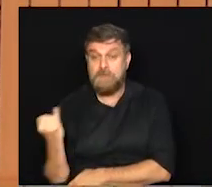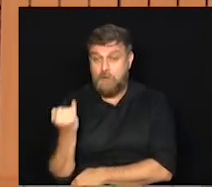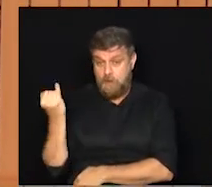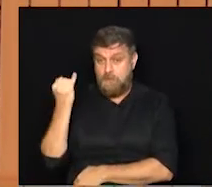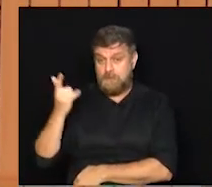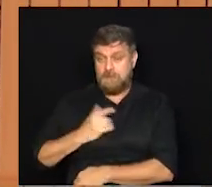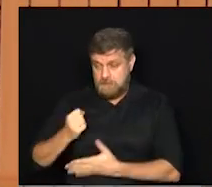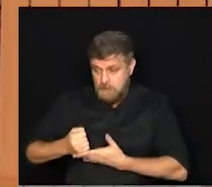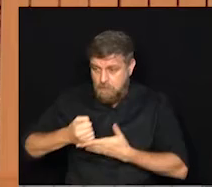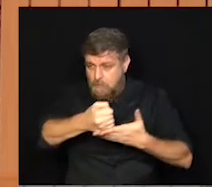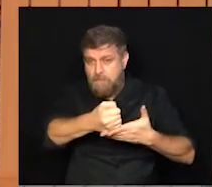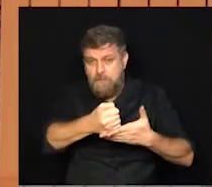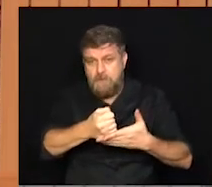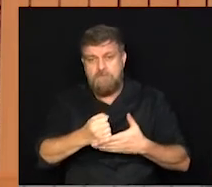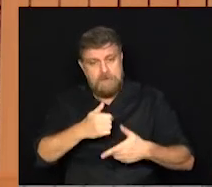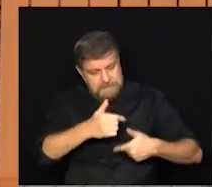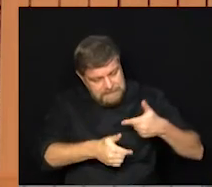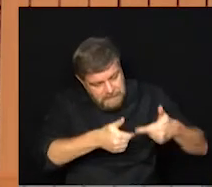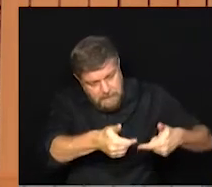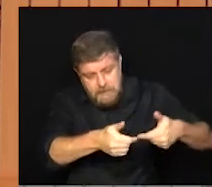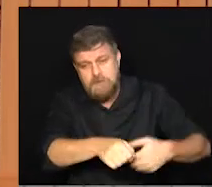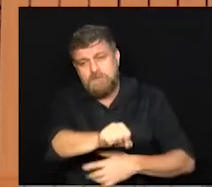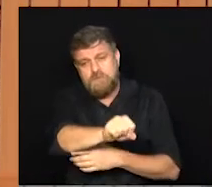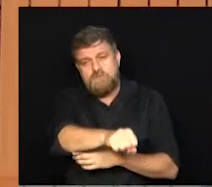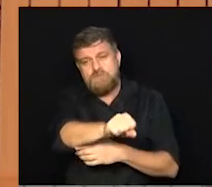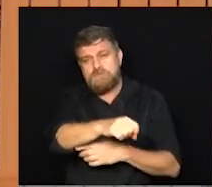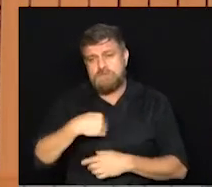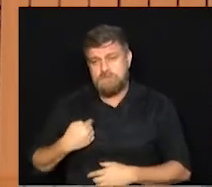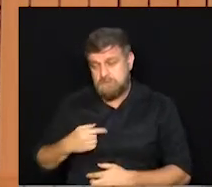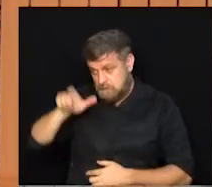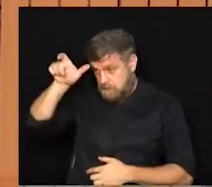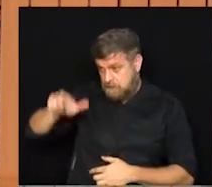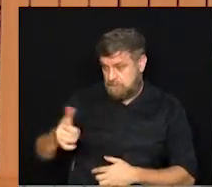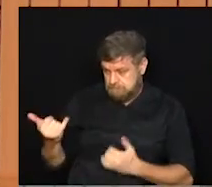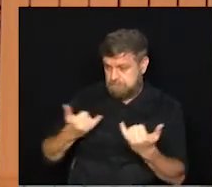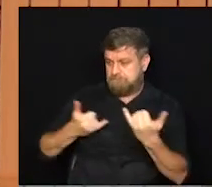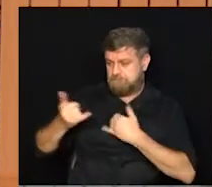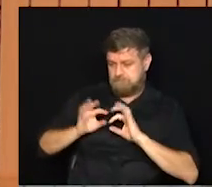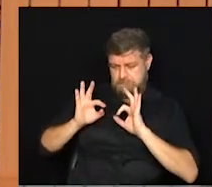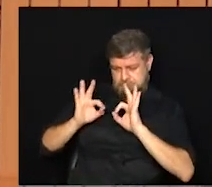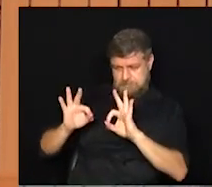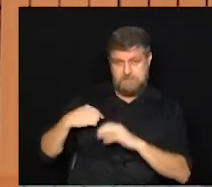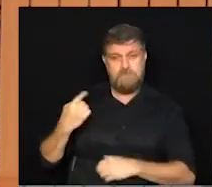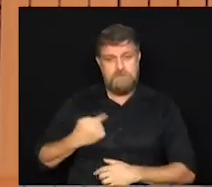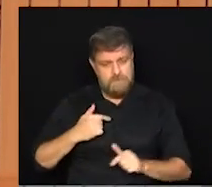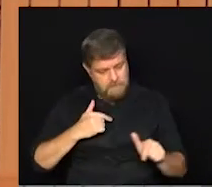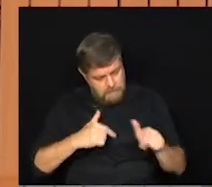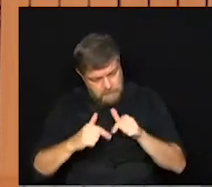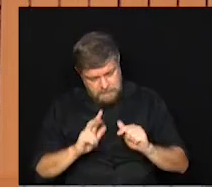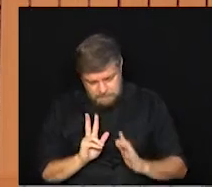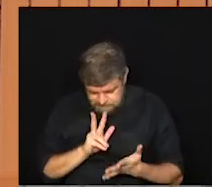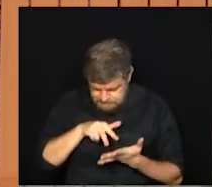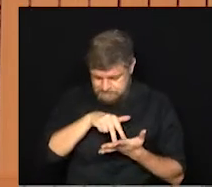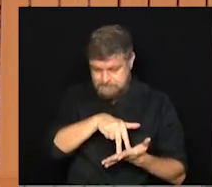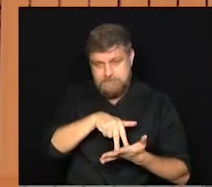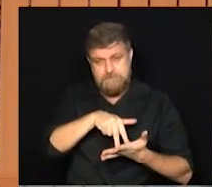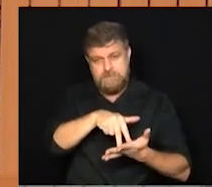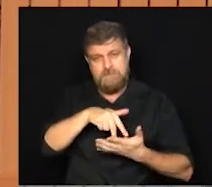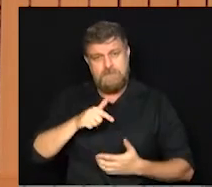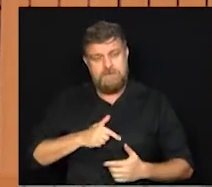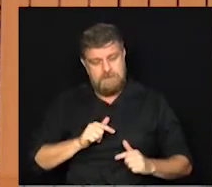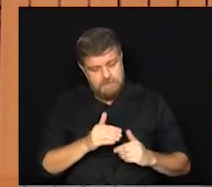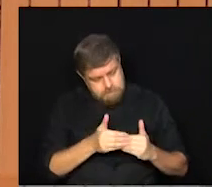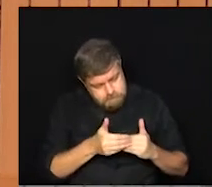apoio também. Vamos estar trabalhando em cima disso e você frisou bem. Nós vamos trabalhar muito firme, Léo. Nós temos muito trabalho